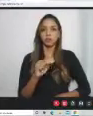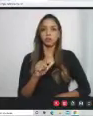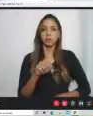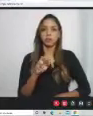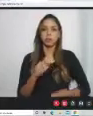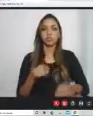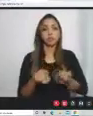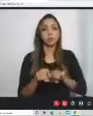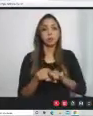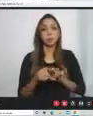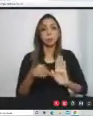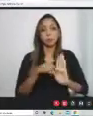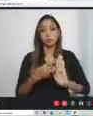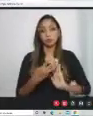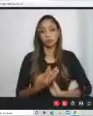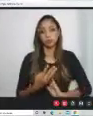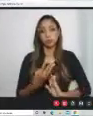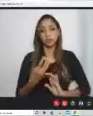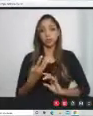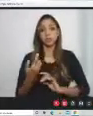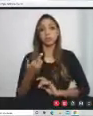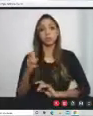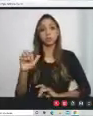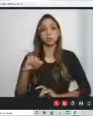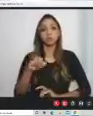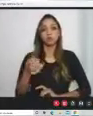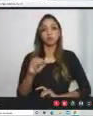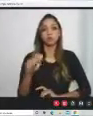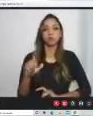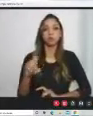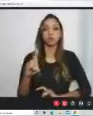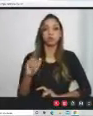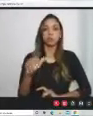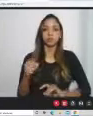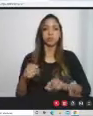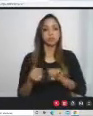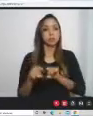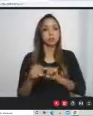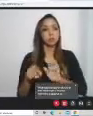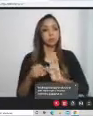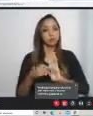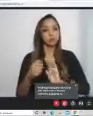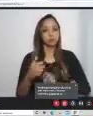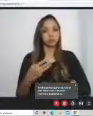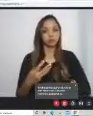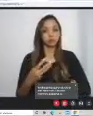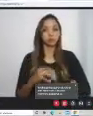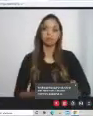menos 3. Olha, a importância da convocação desses